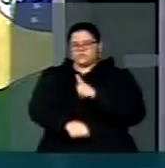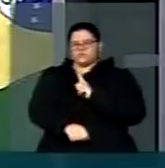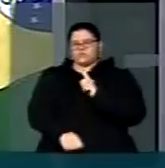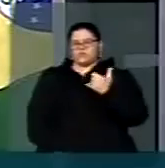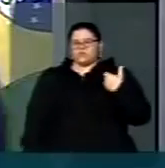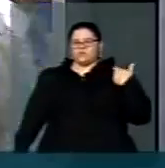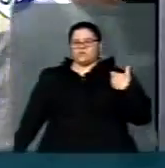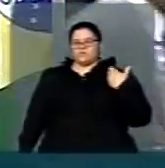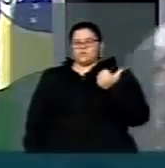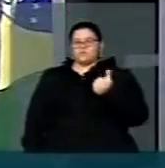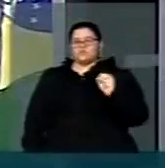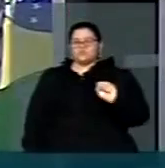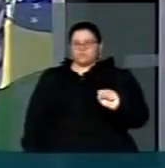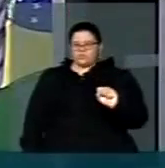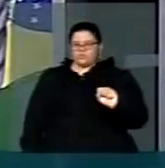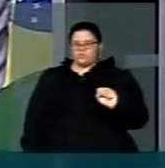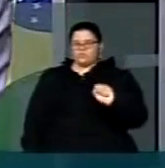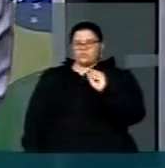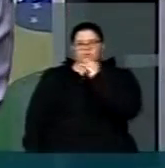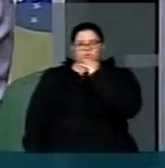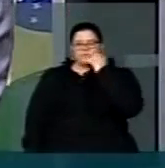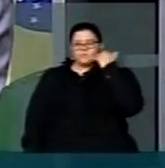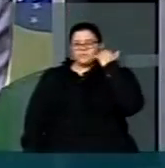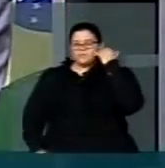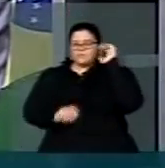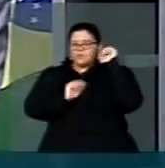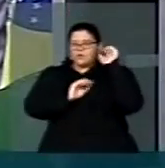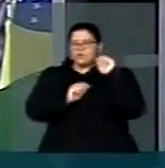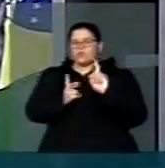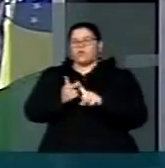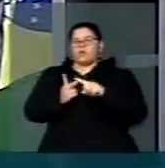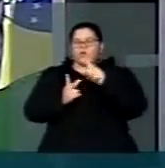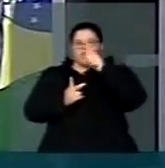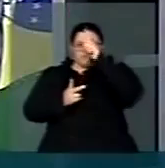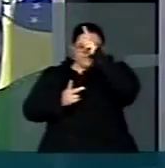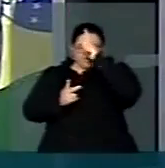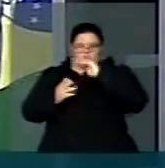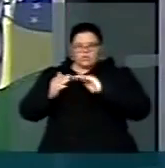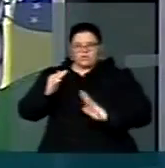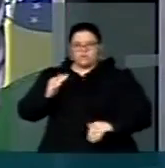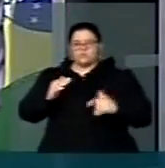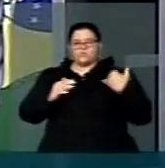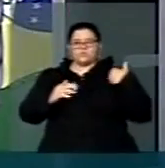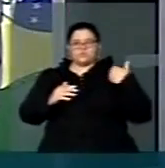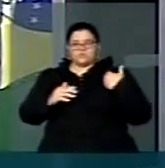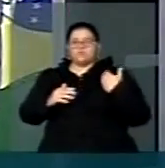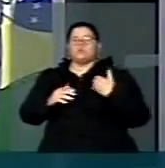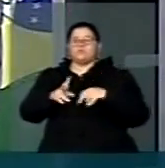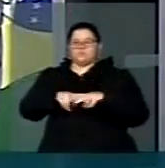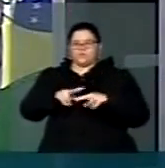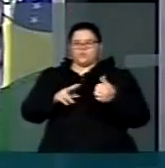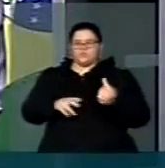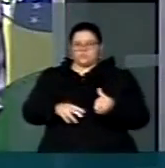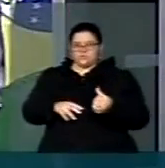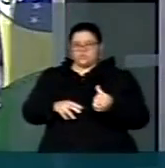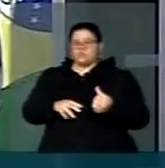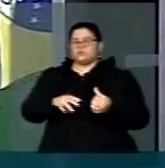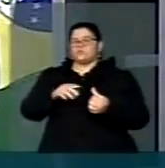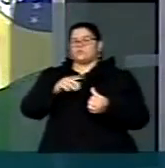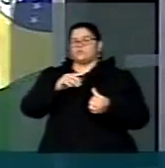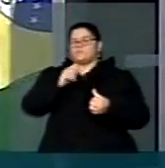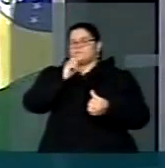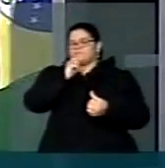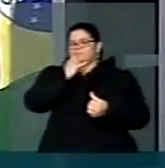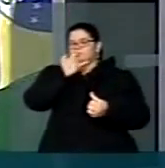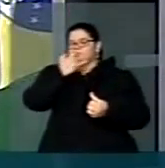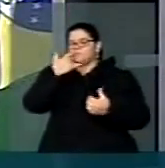penal mínima. Países como Espanha e Alemanha, que reduziram a maioridade penal diante da não diminuição da violência, recuaram